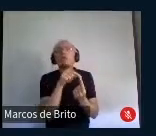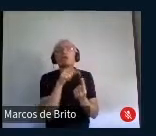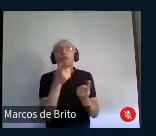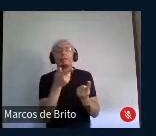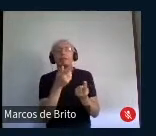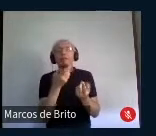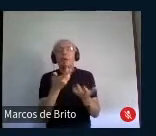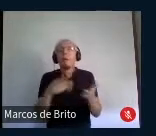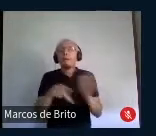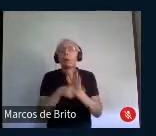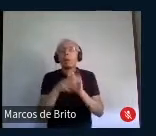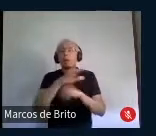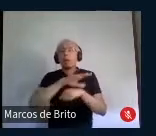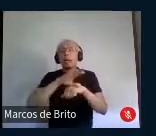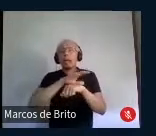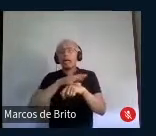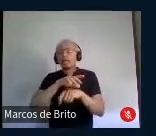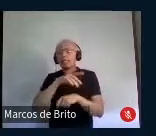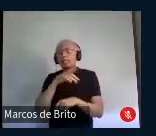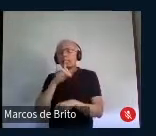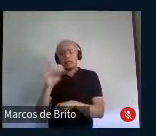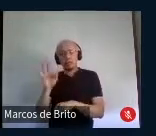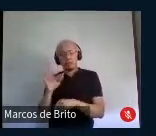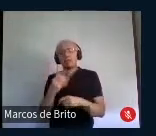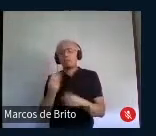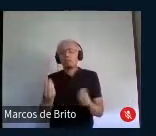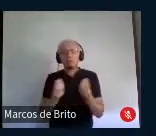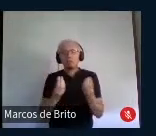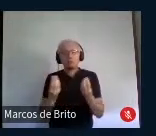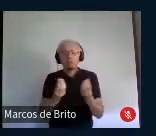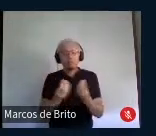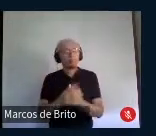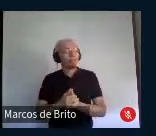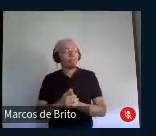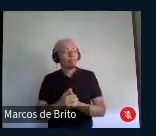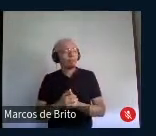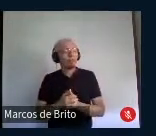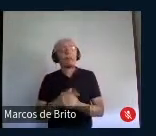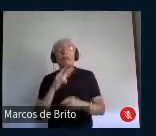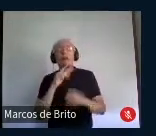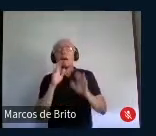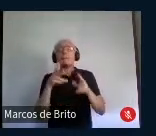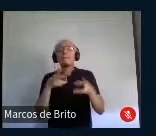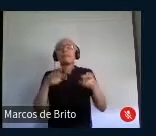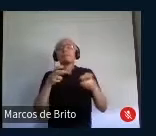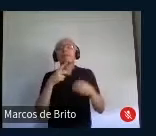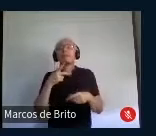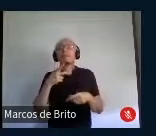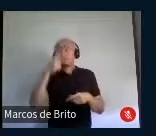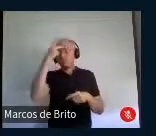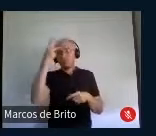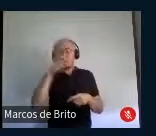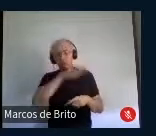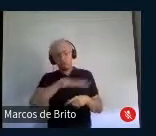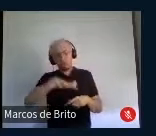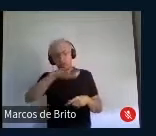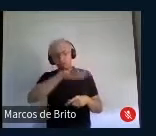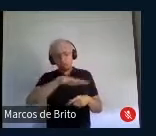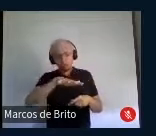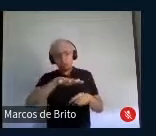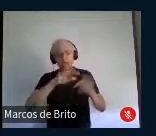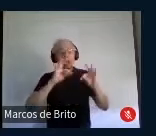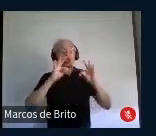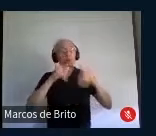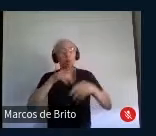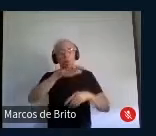do CAES DF, nós identificamos aqui, em relação ao público, que todos eles também